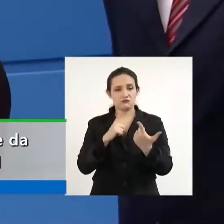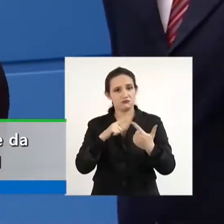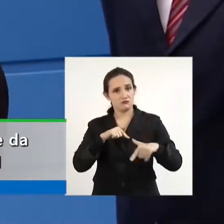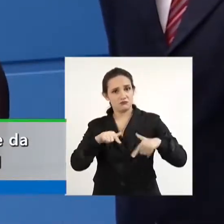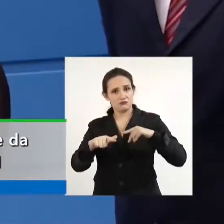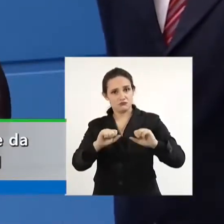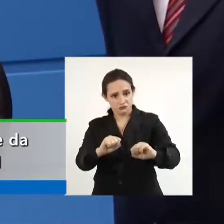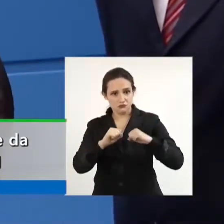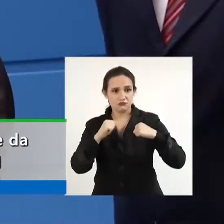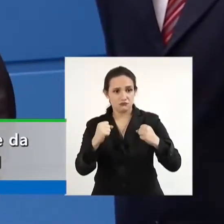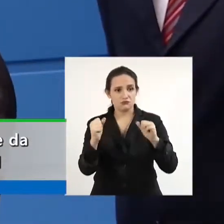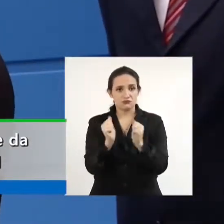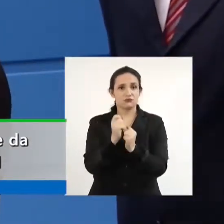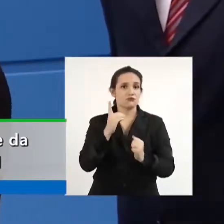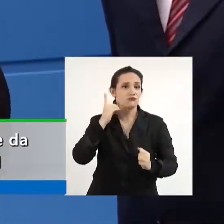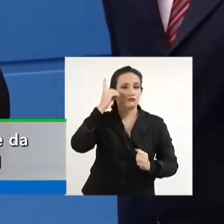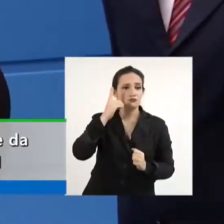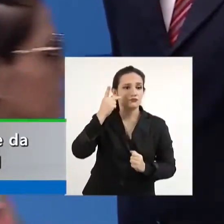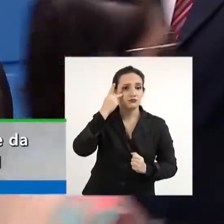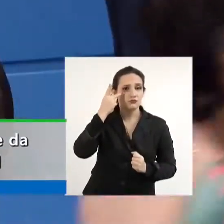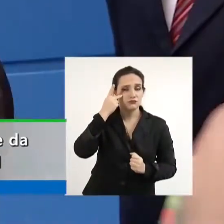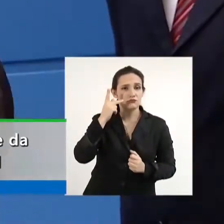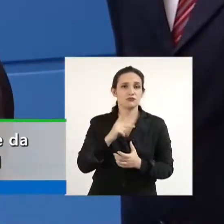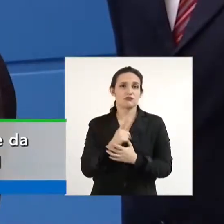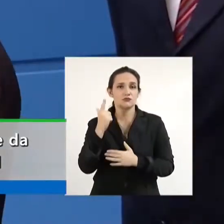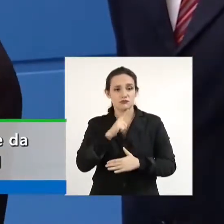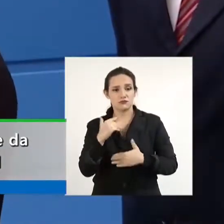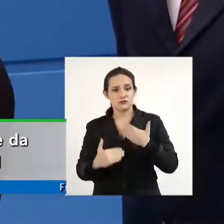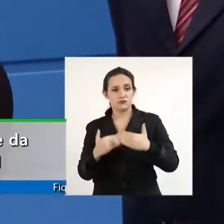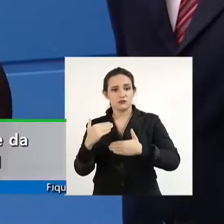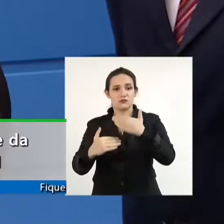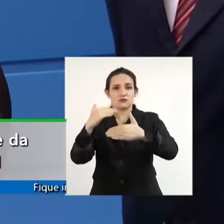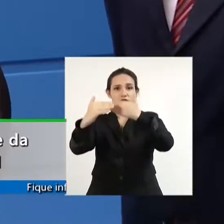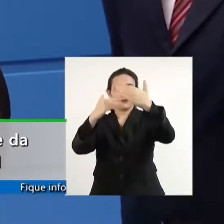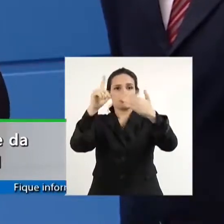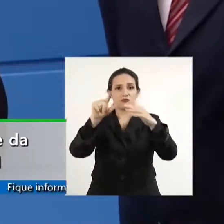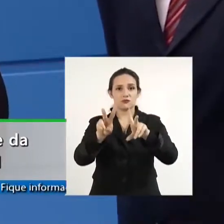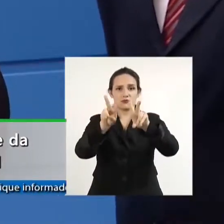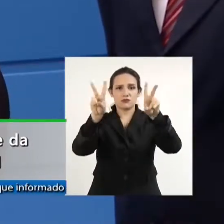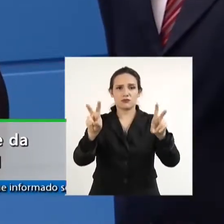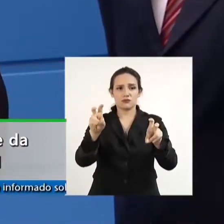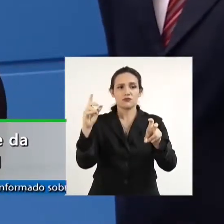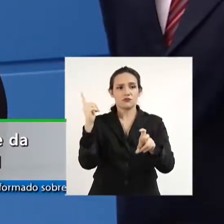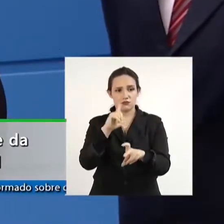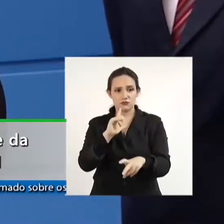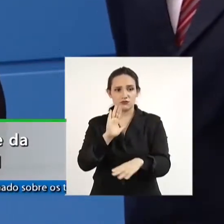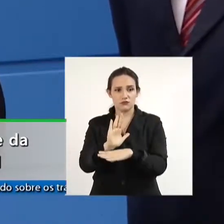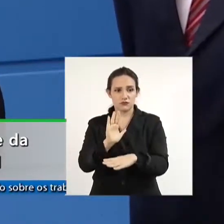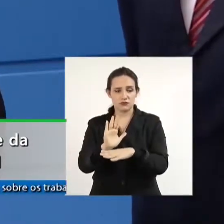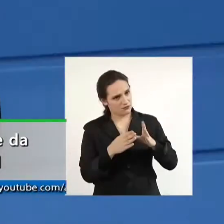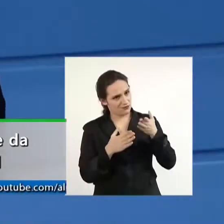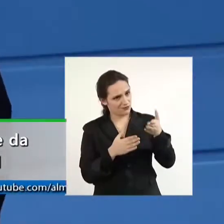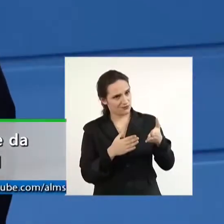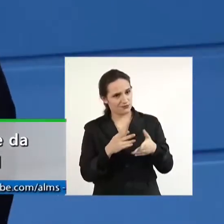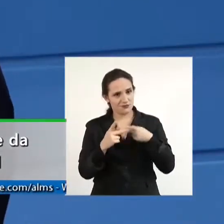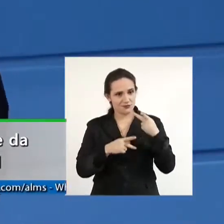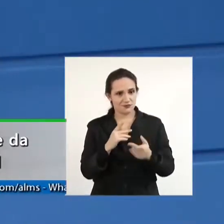fazendo, junto com o deputado Pedro Kemp, para poder avançar nesses assuntos tão caros e importante para as famílias do nosso